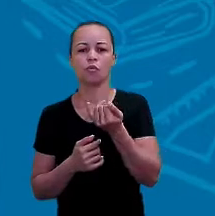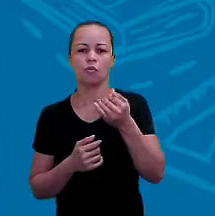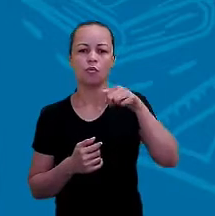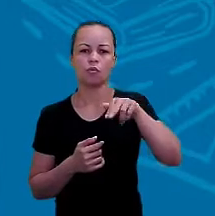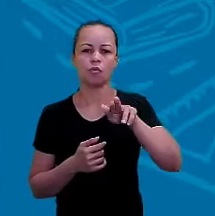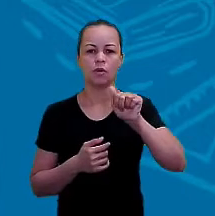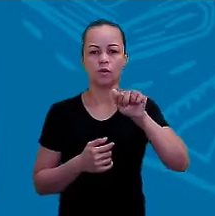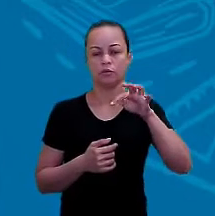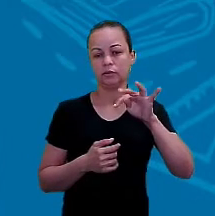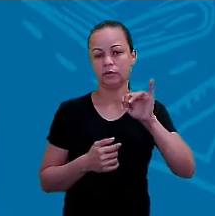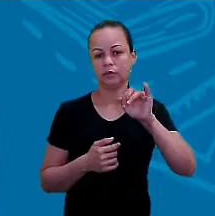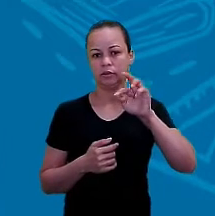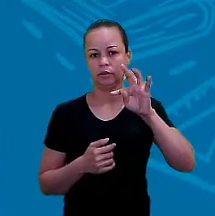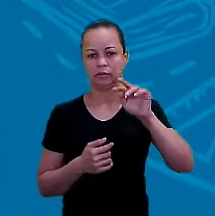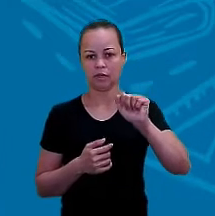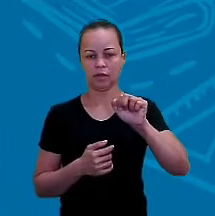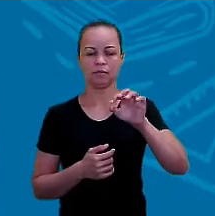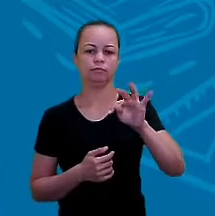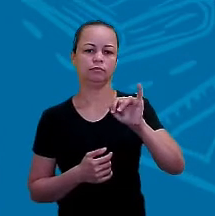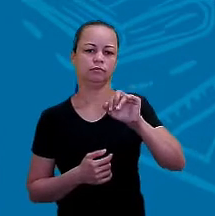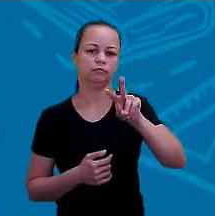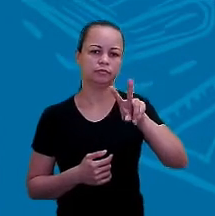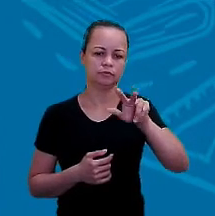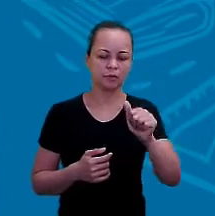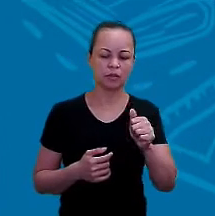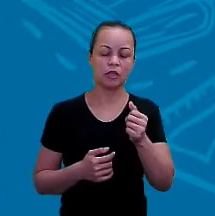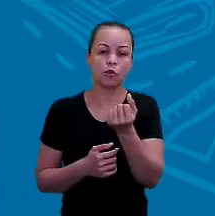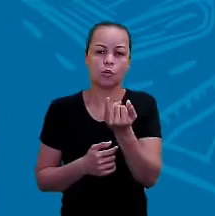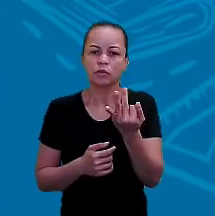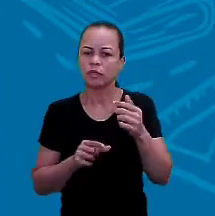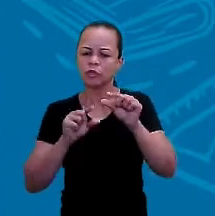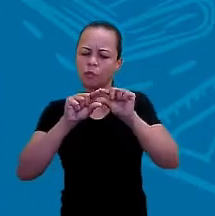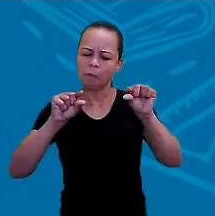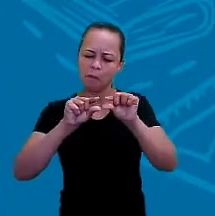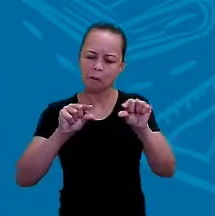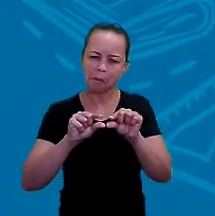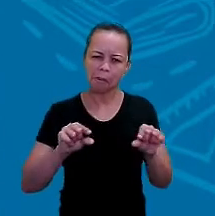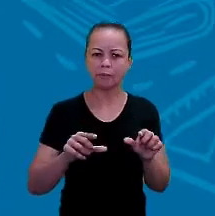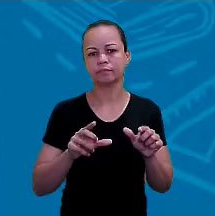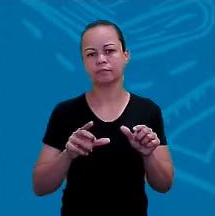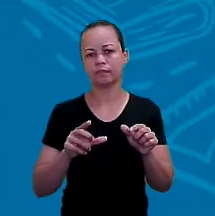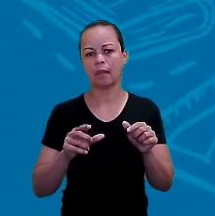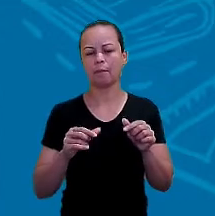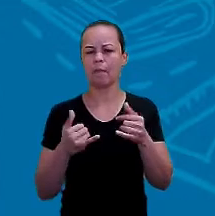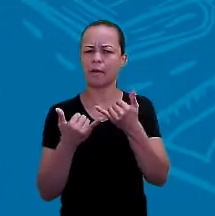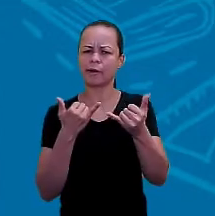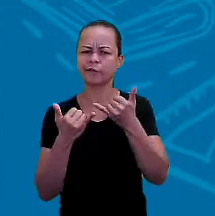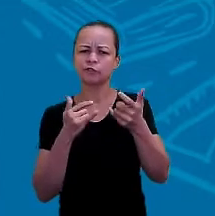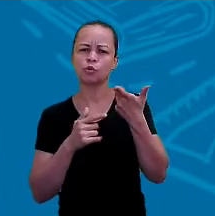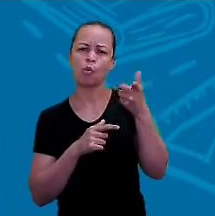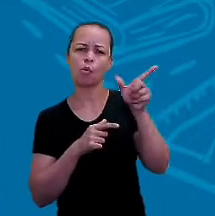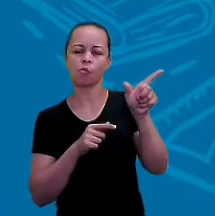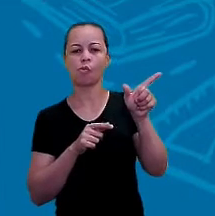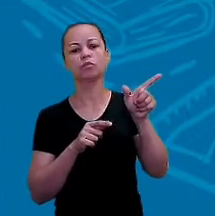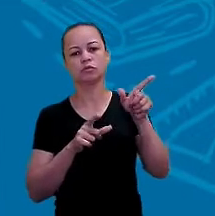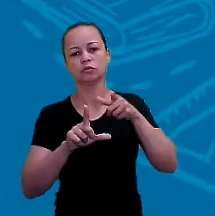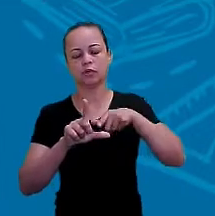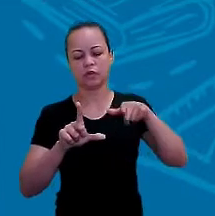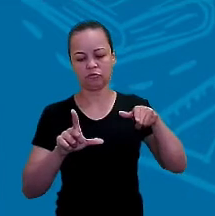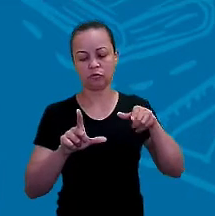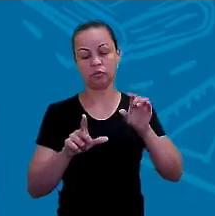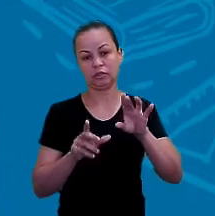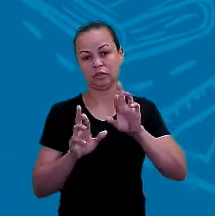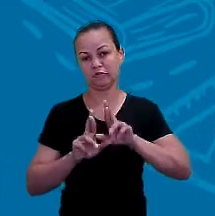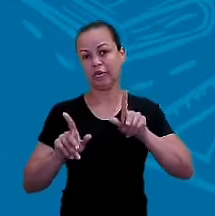ter o título de cada gráfico, tá? Esse gráfico ele é bem parecido com o outro. A diferença é que um está